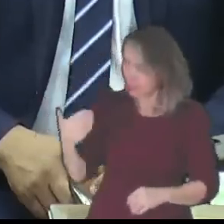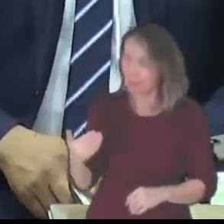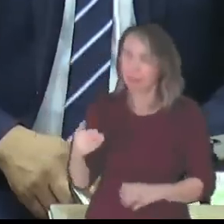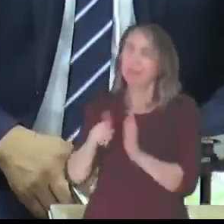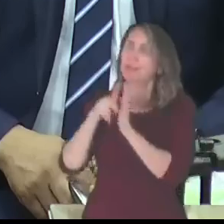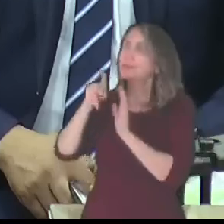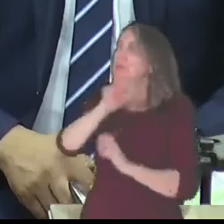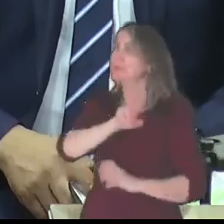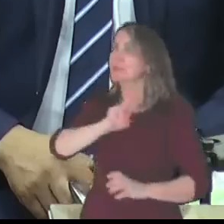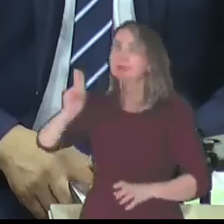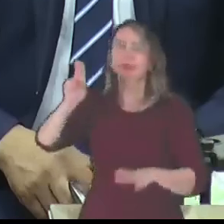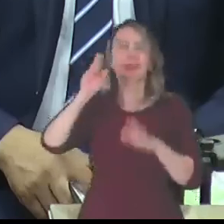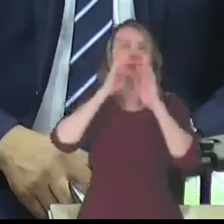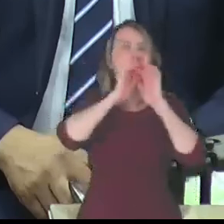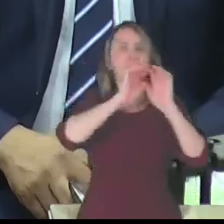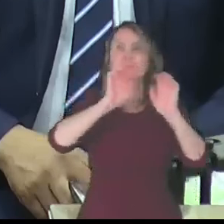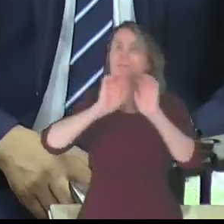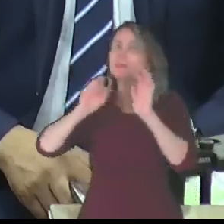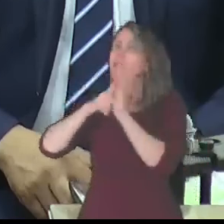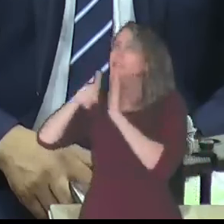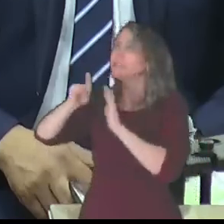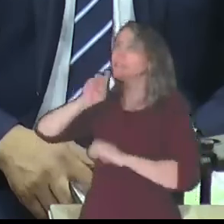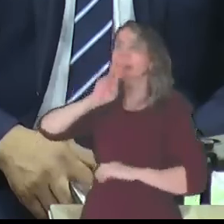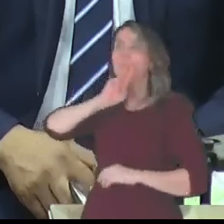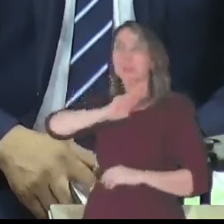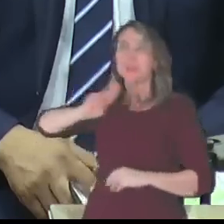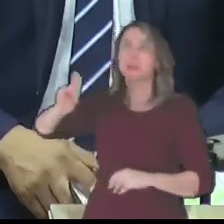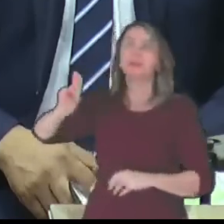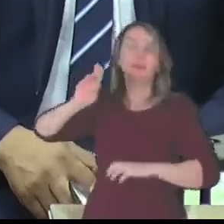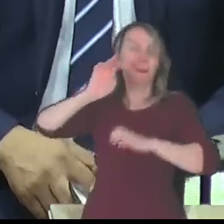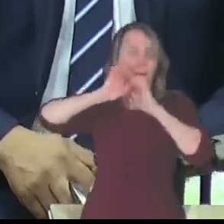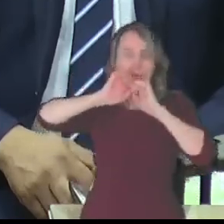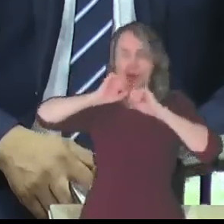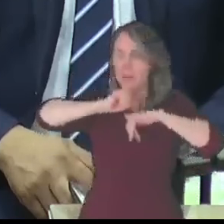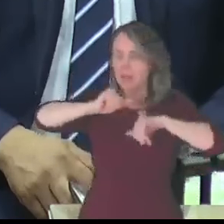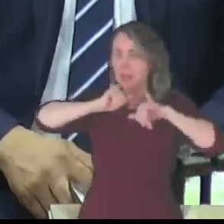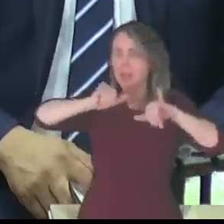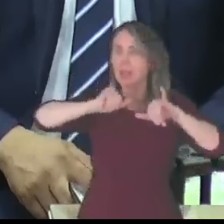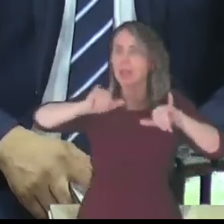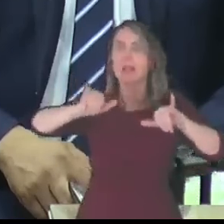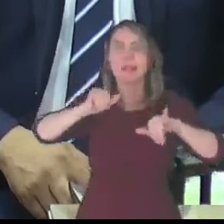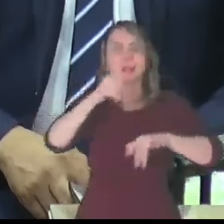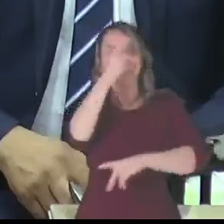que o teu nome seja anunciado que as almas creiam no teu nome